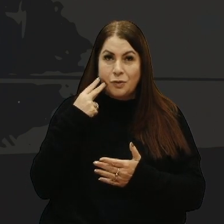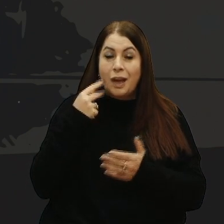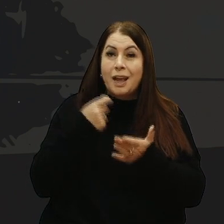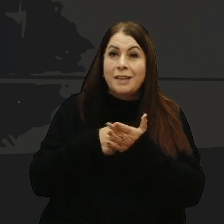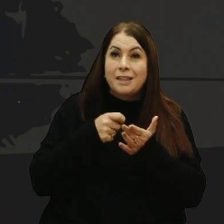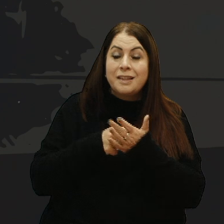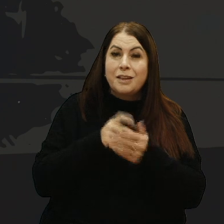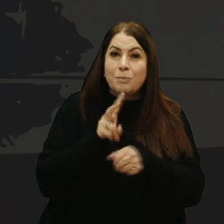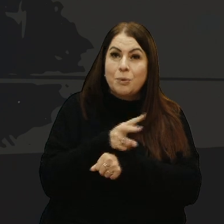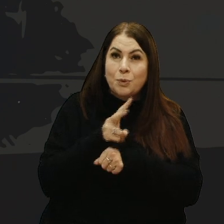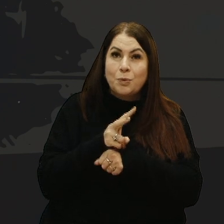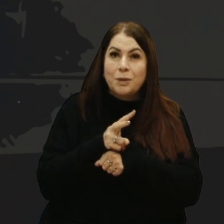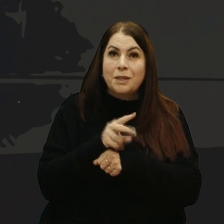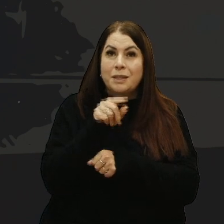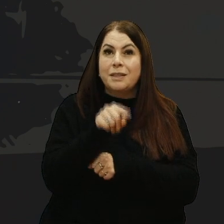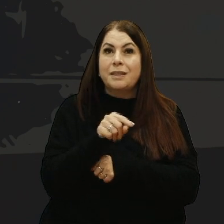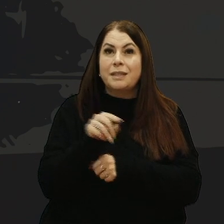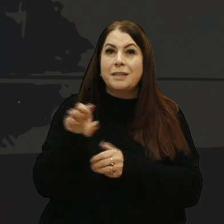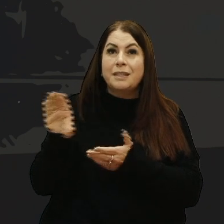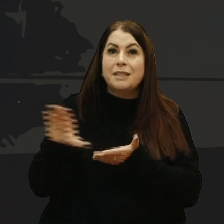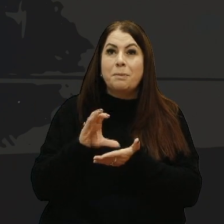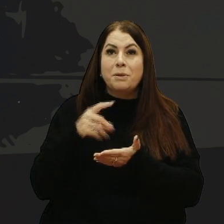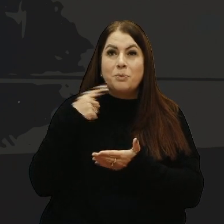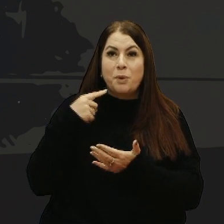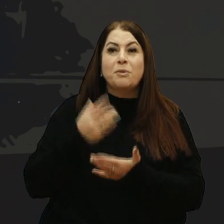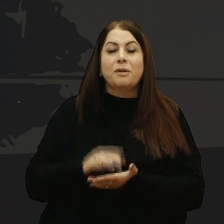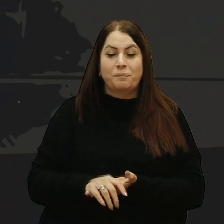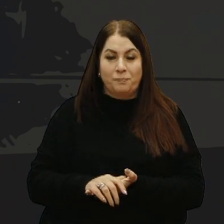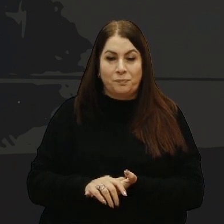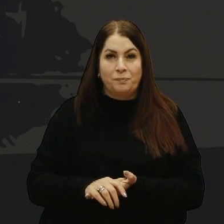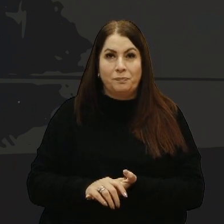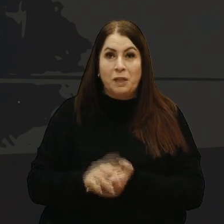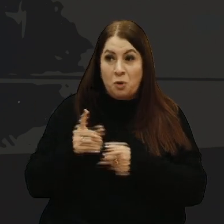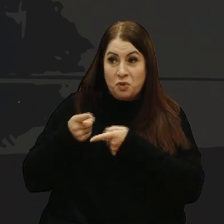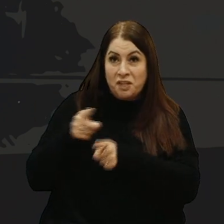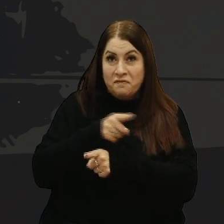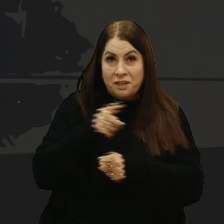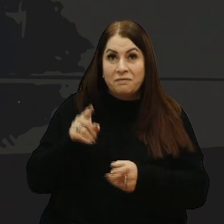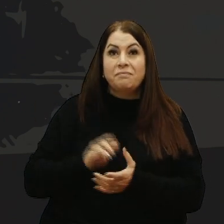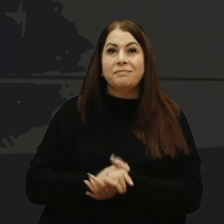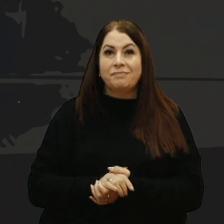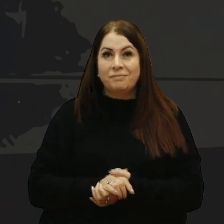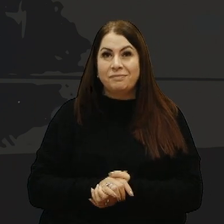tentar consultar a questão das emendas parlamentares. Eu desafio.